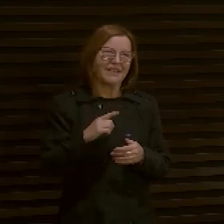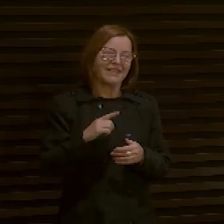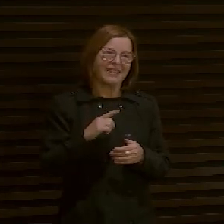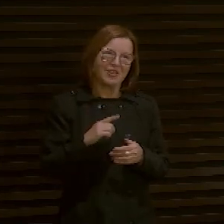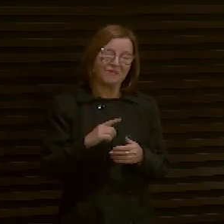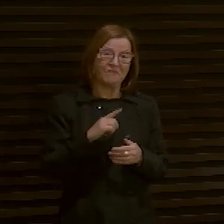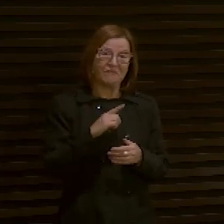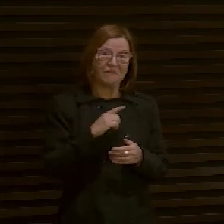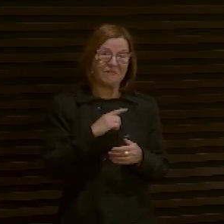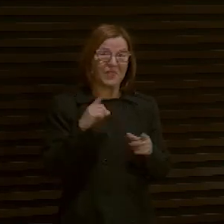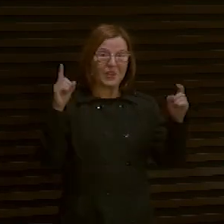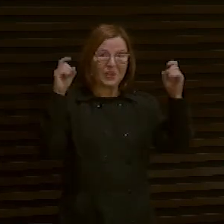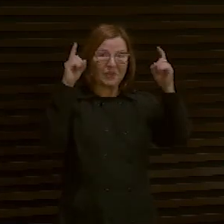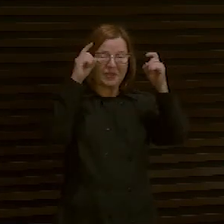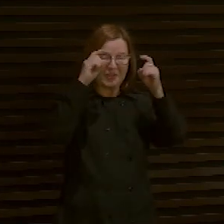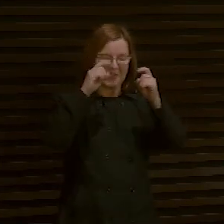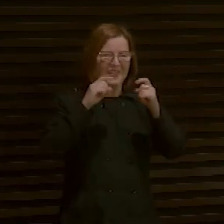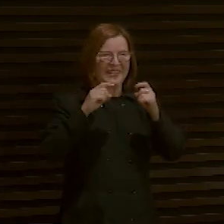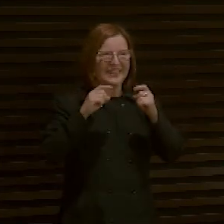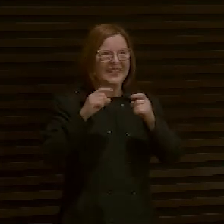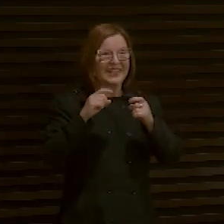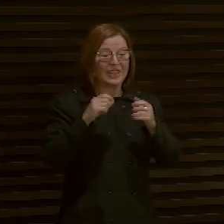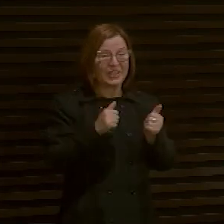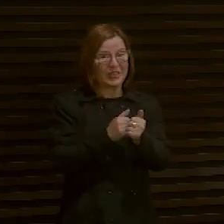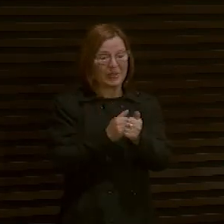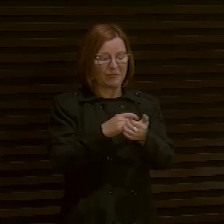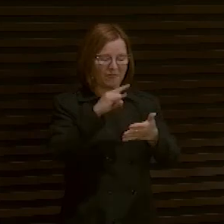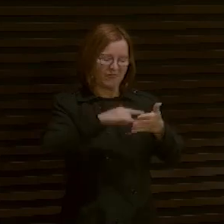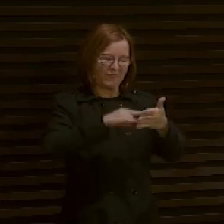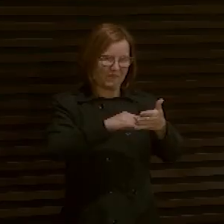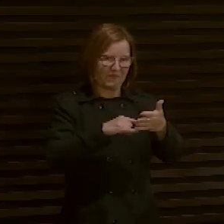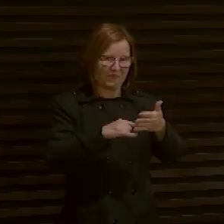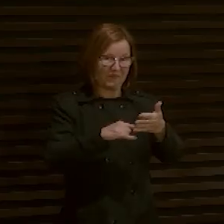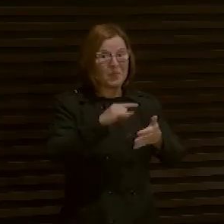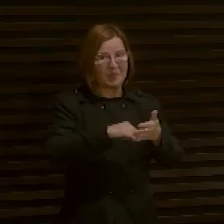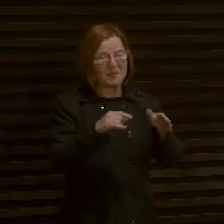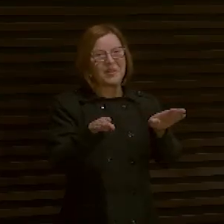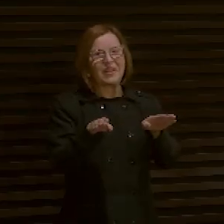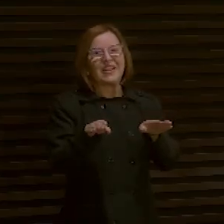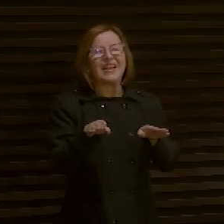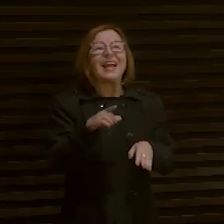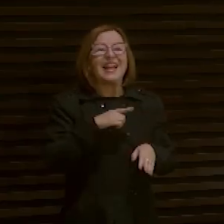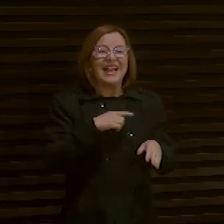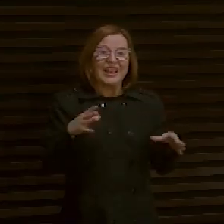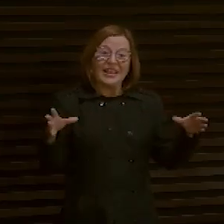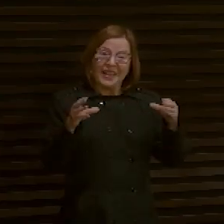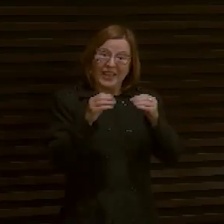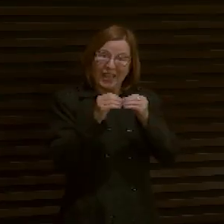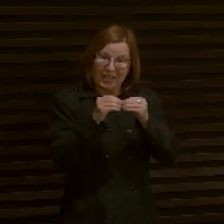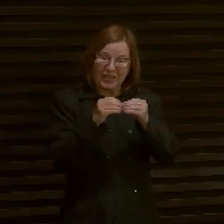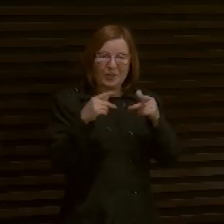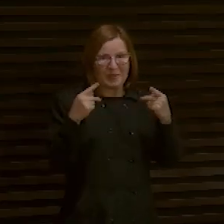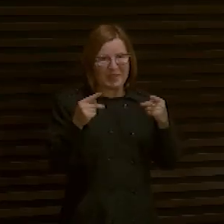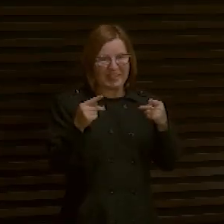do boletim. Então, no seu boletim, você tem o resumo da pregação. E até dá para você acompanhar pelo boletim, porque